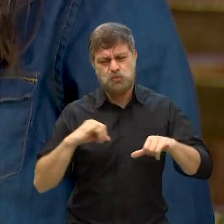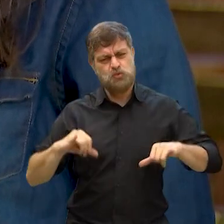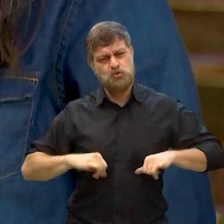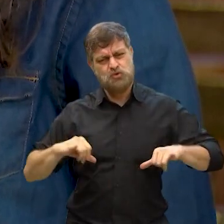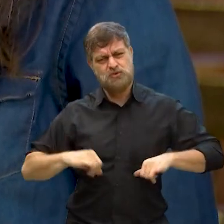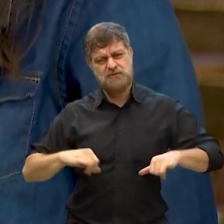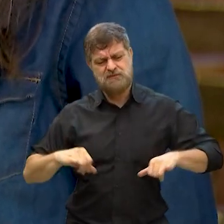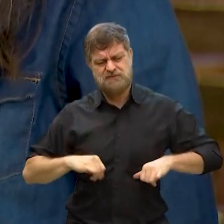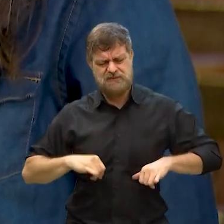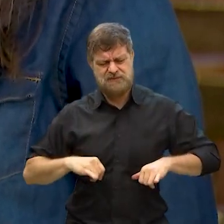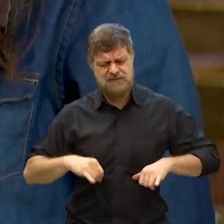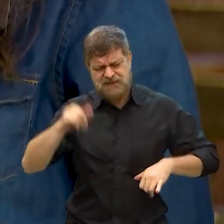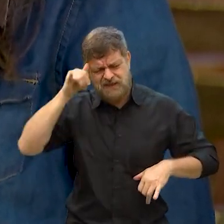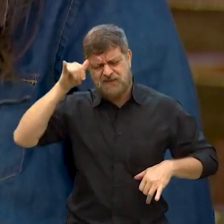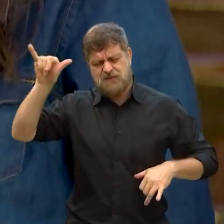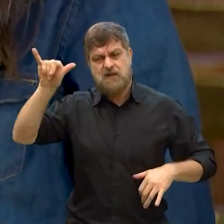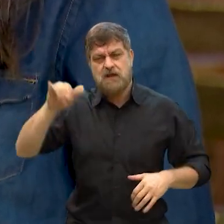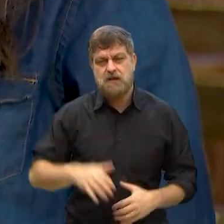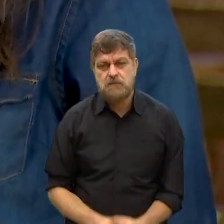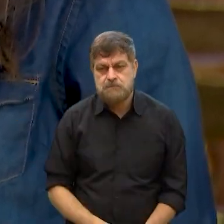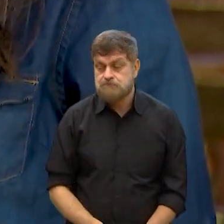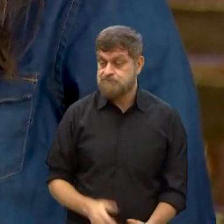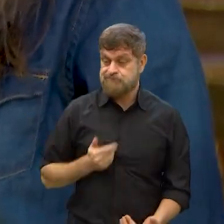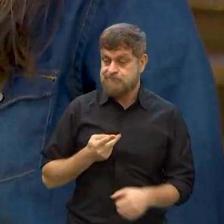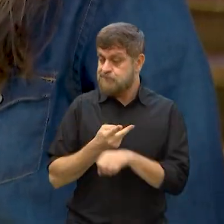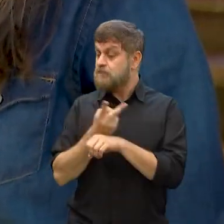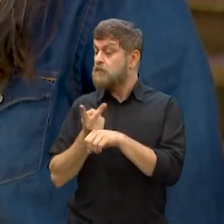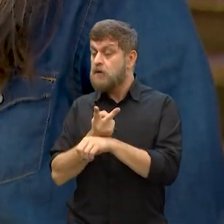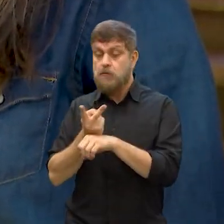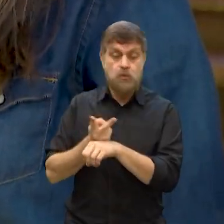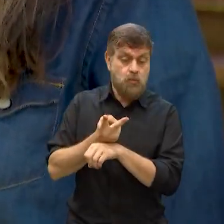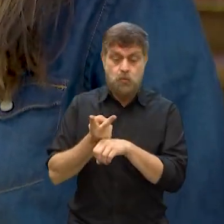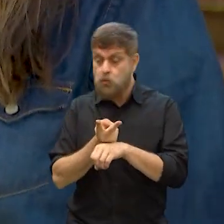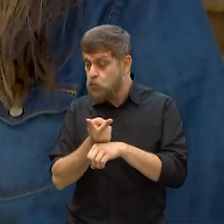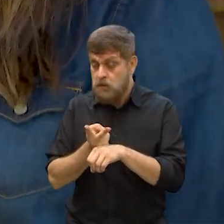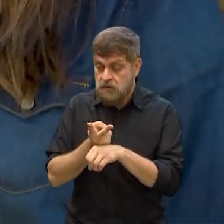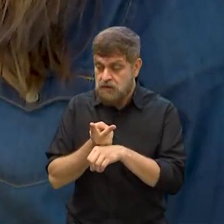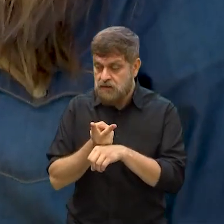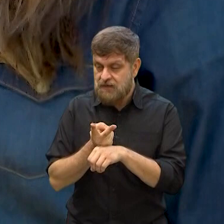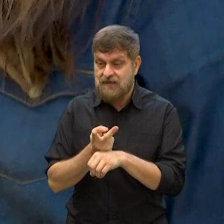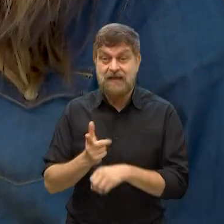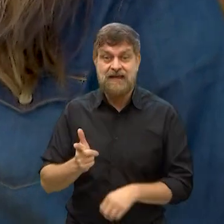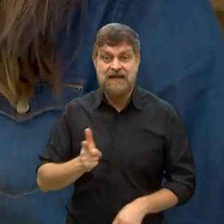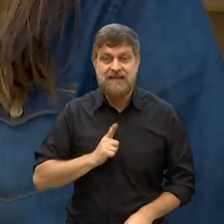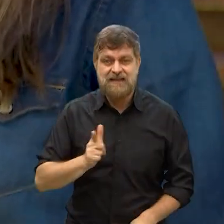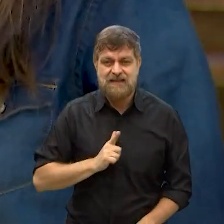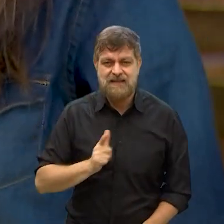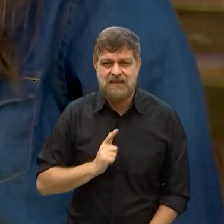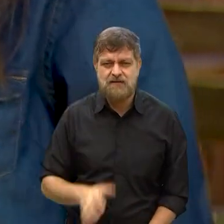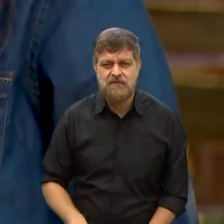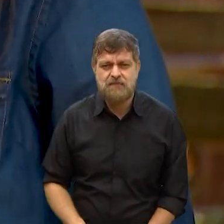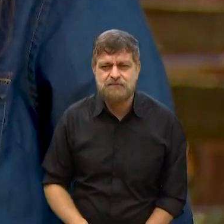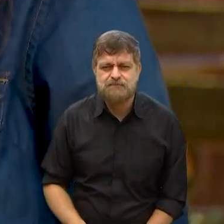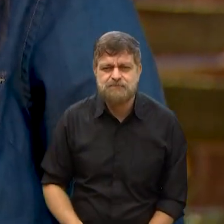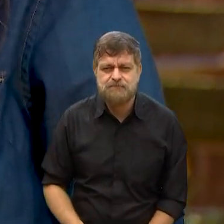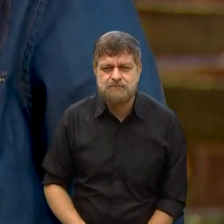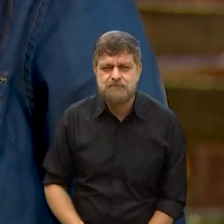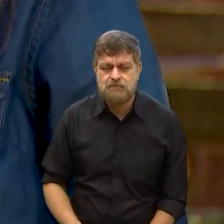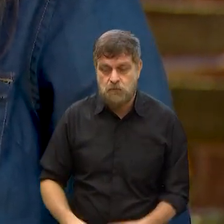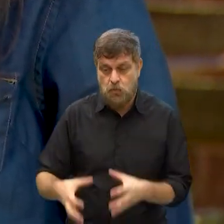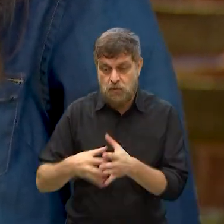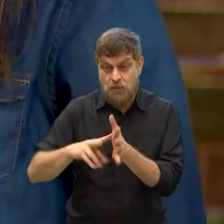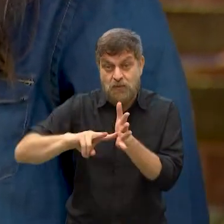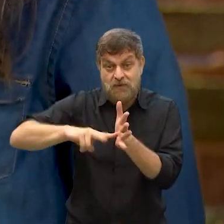não sejam tão judiados, espancados. E aí eu fui procurar. Procurei, veio